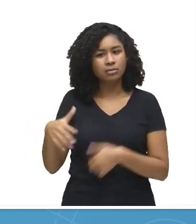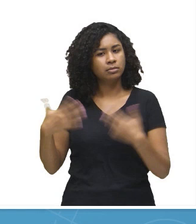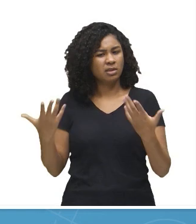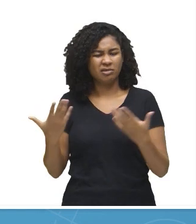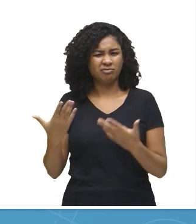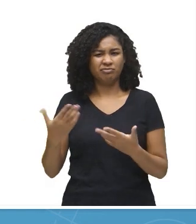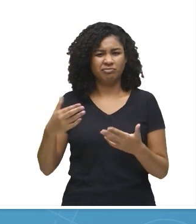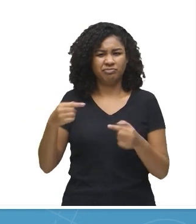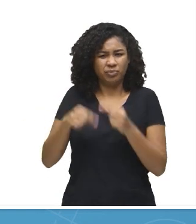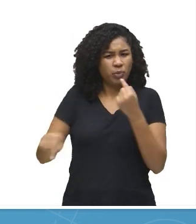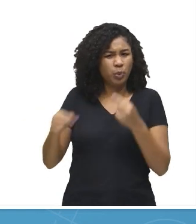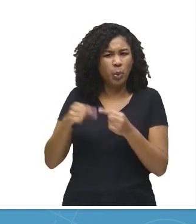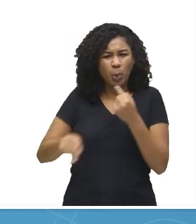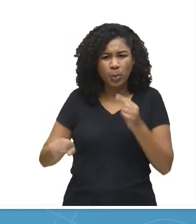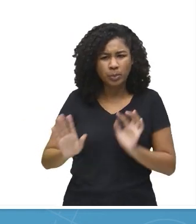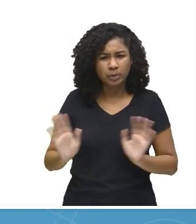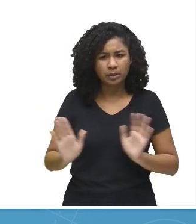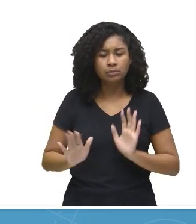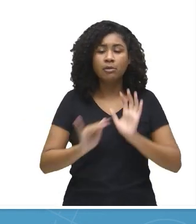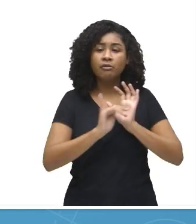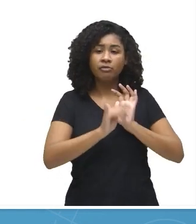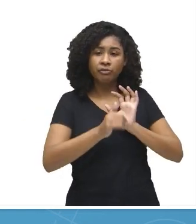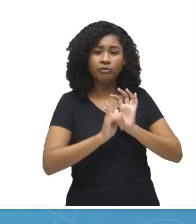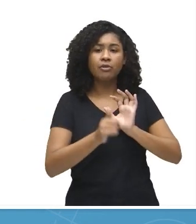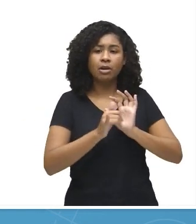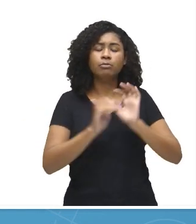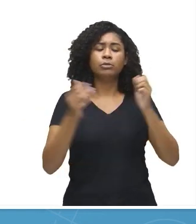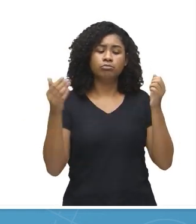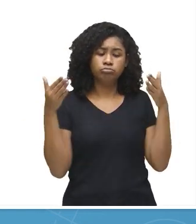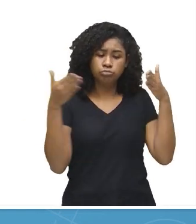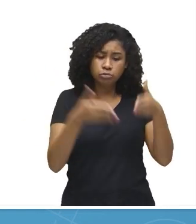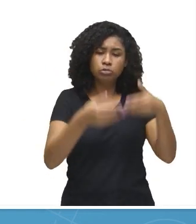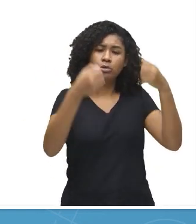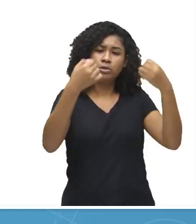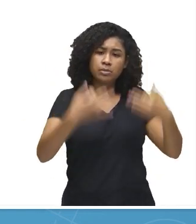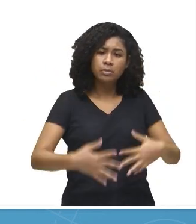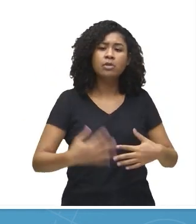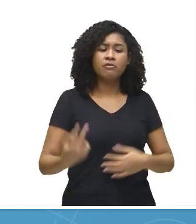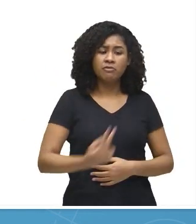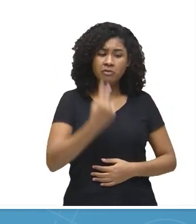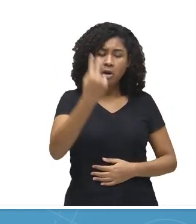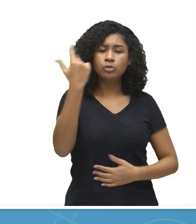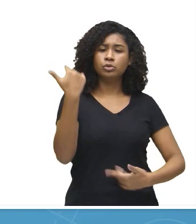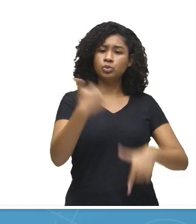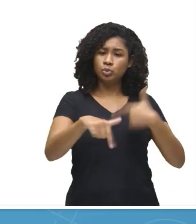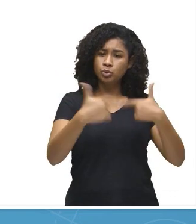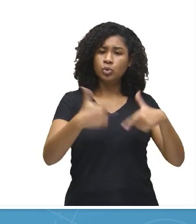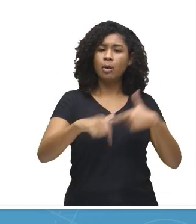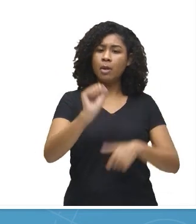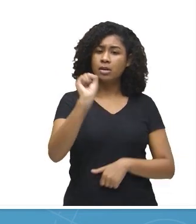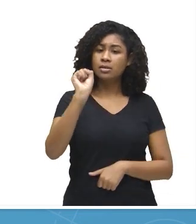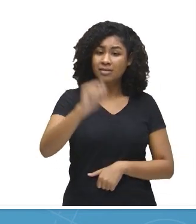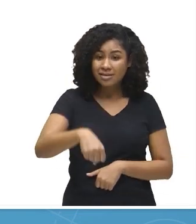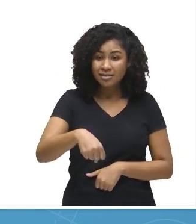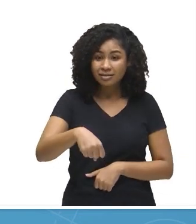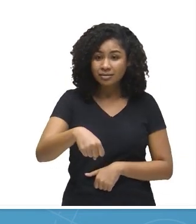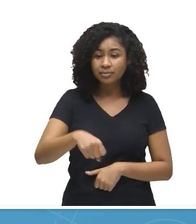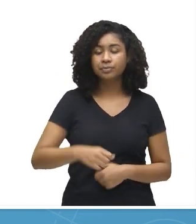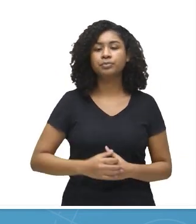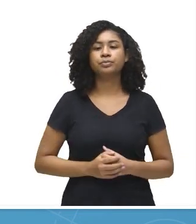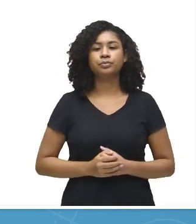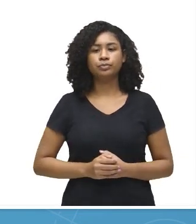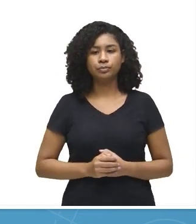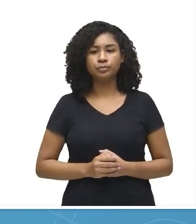nada a ver. A fábula ela trata direitinho aí da questão de você valorizar sim o trabalho,